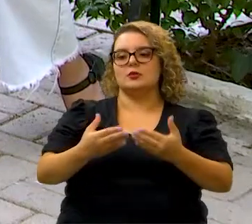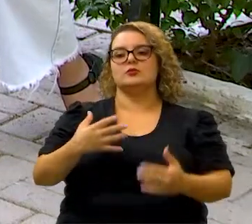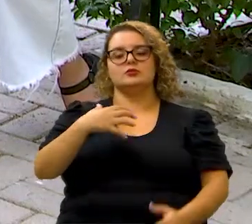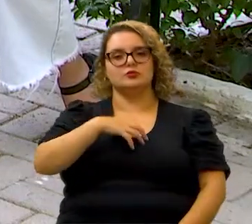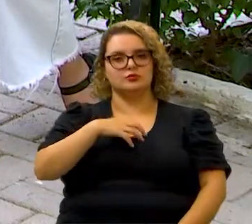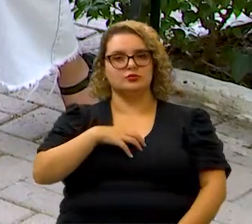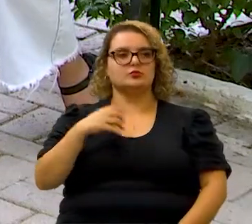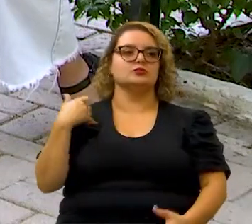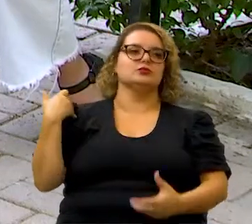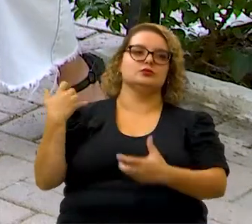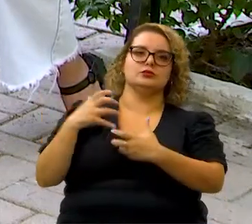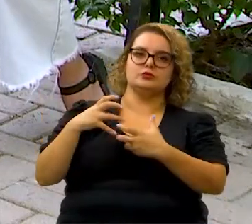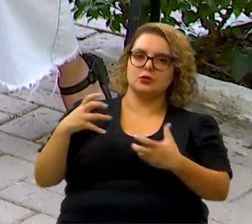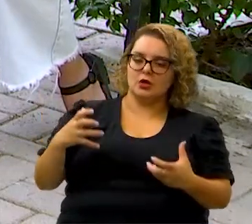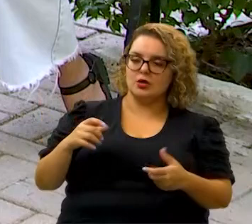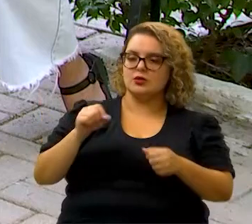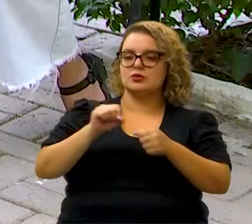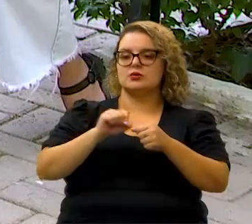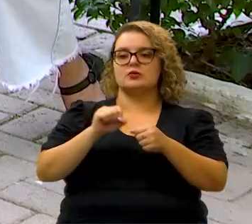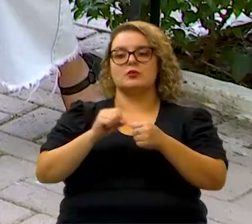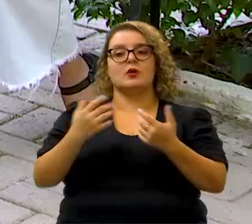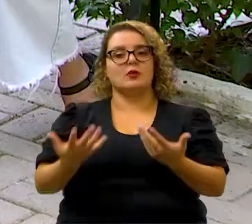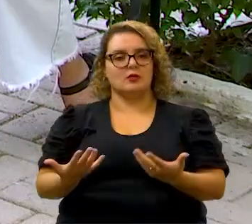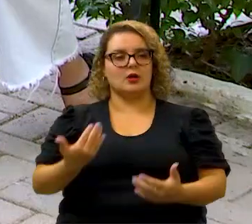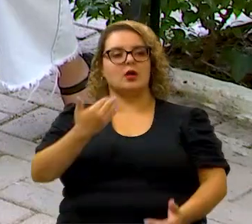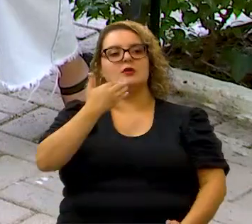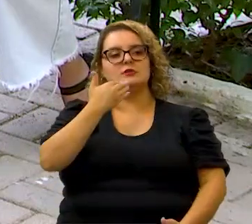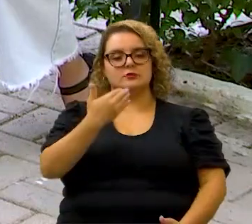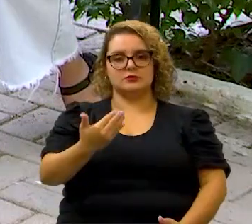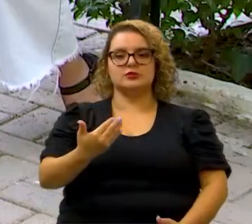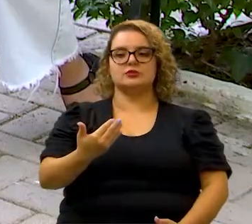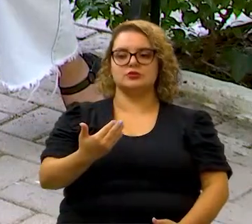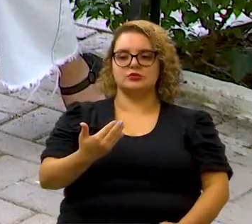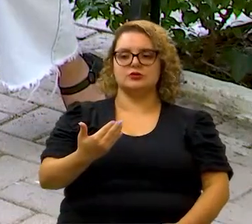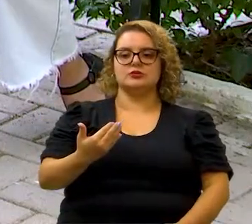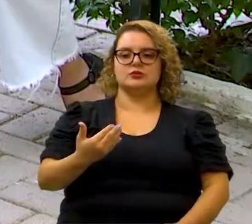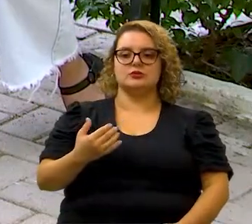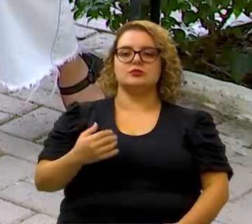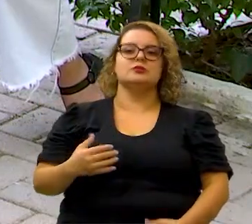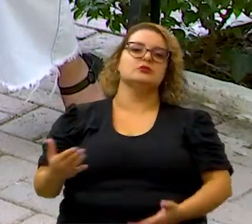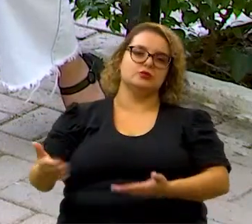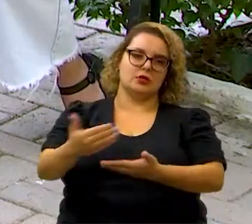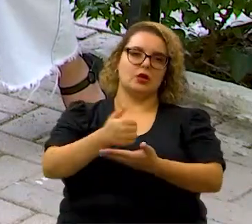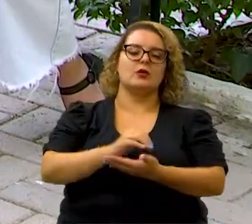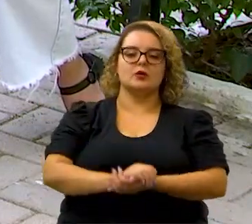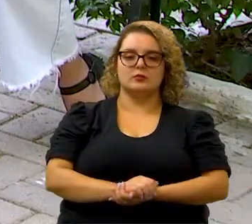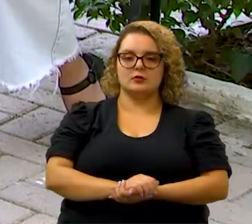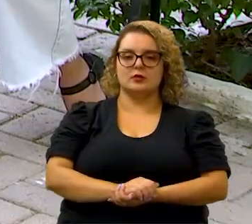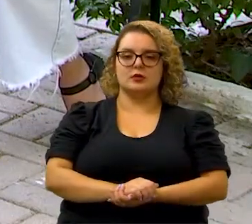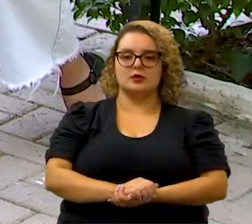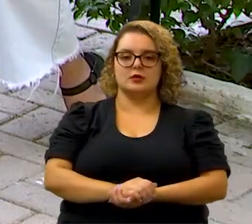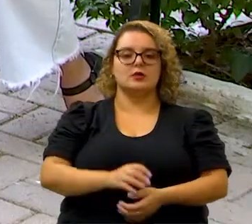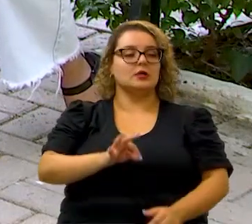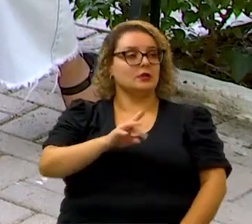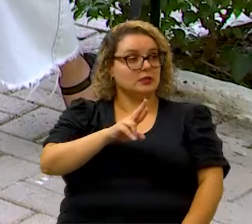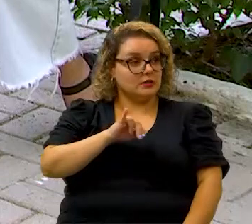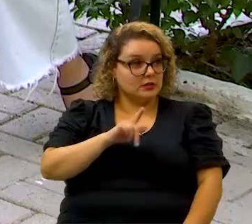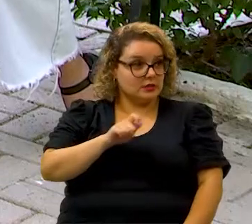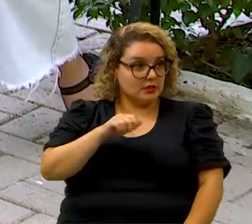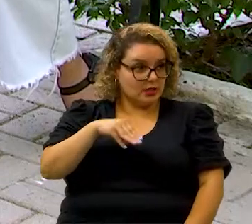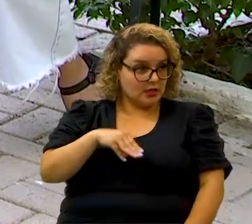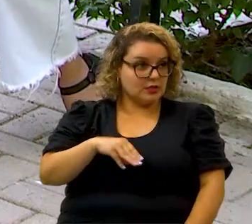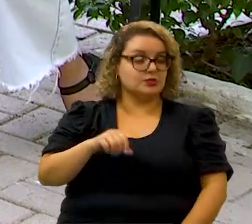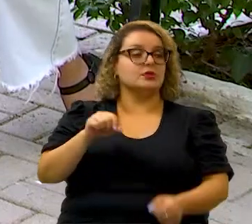cá, já nos envia com a condição desse idoso e já faz essa solicitação mesmo de acolhimento.